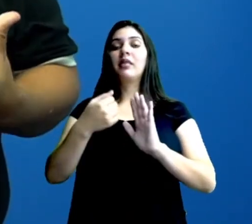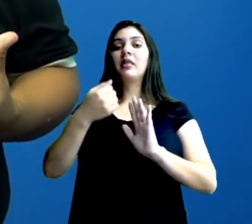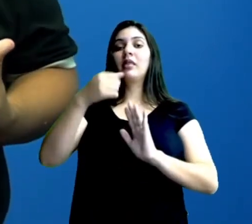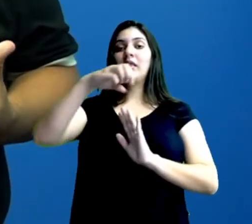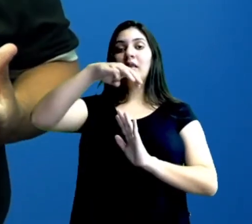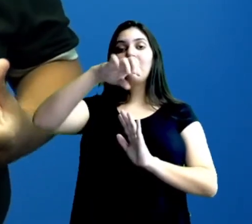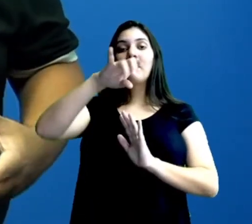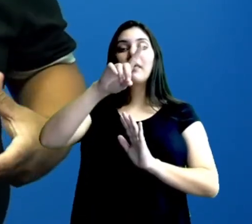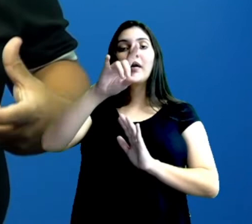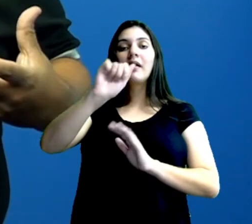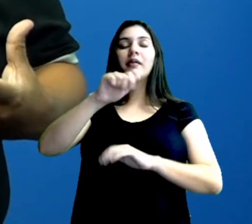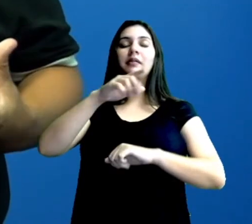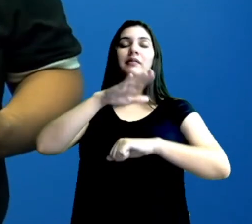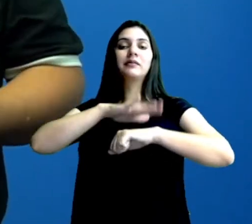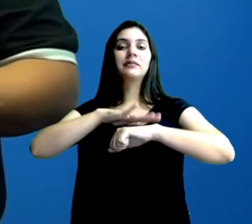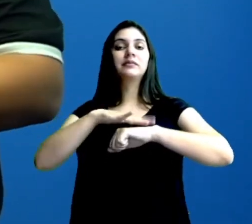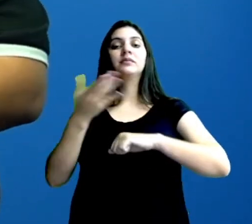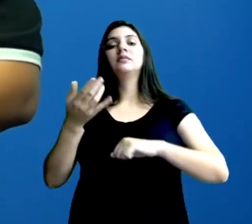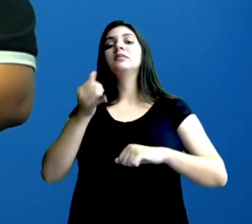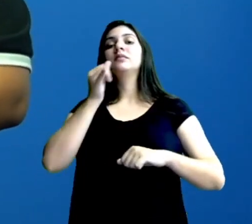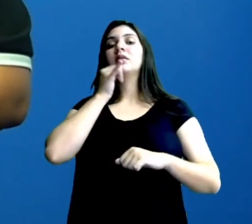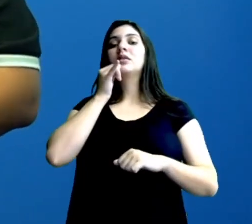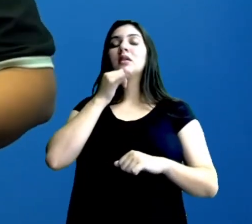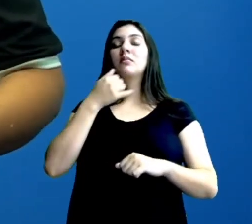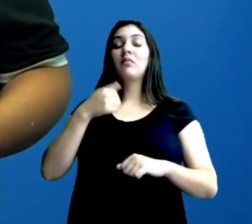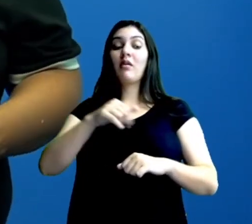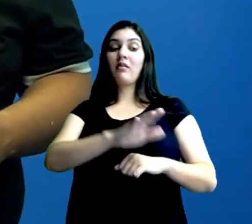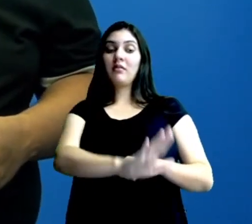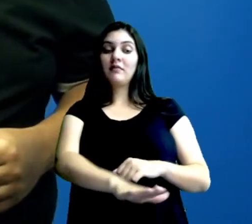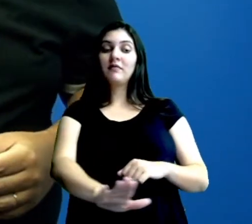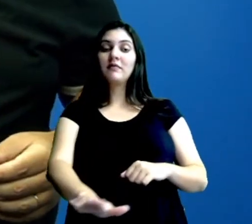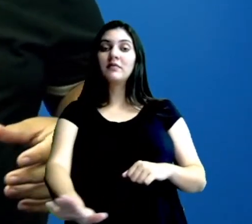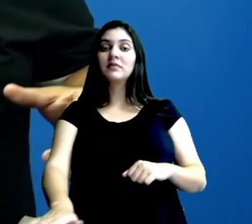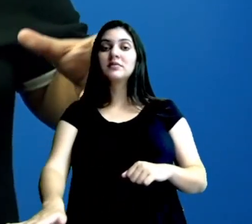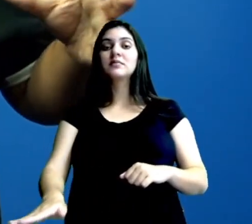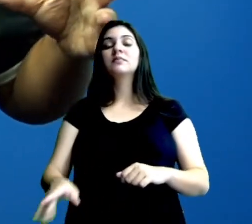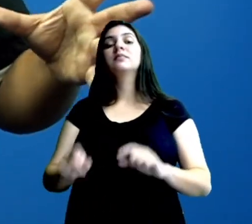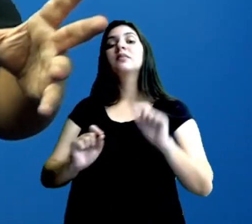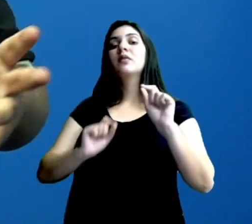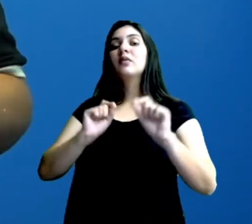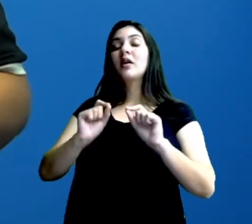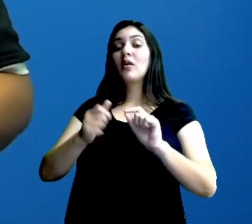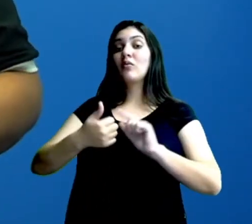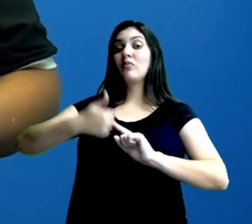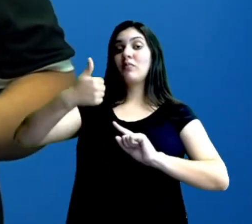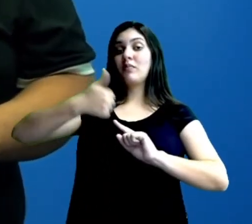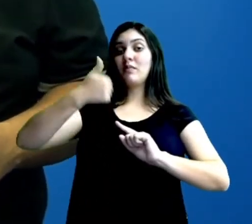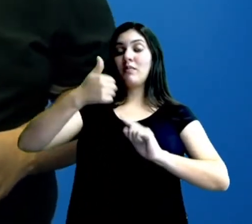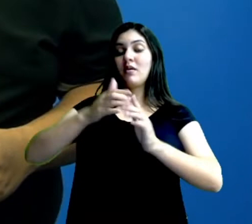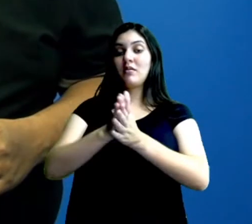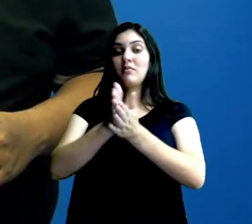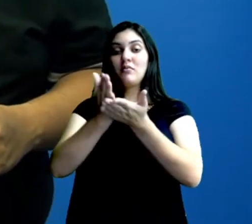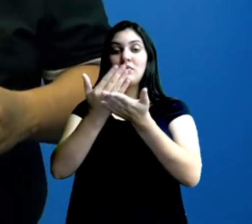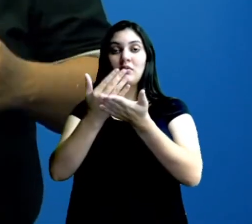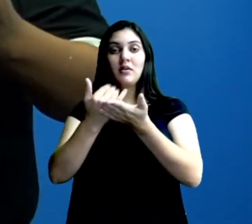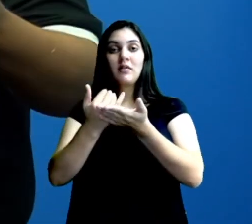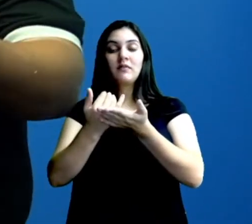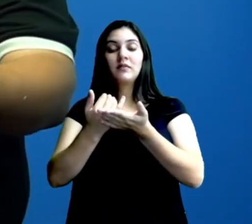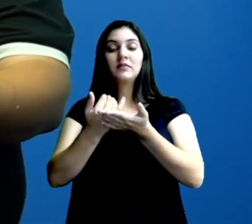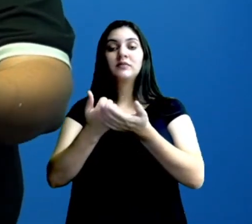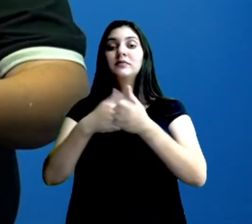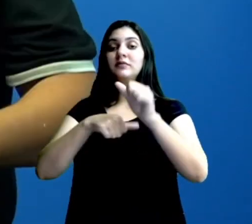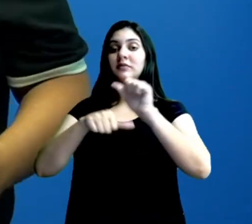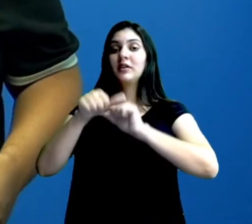dessa ideia de se tratar a infância, que esses primeiros livros vieram a se